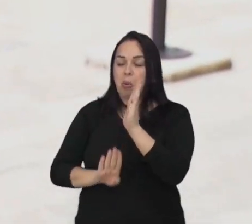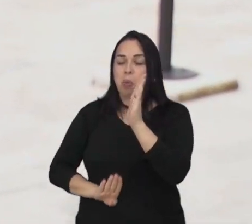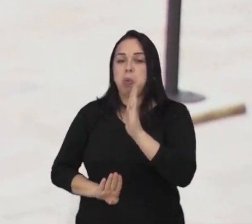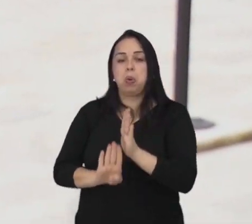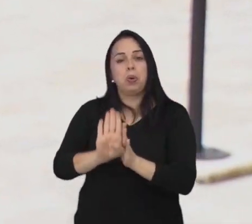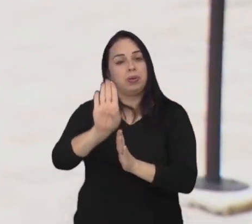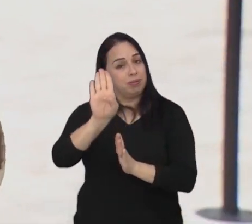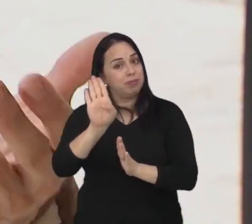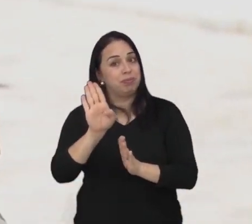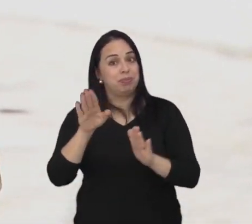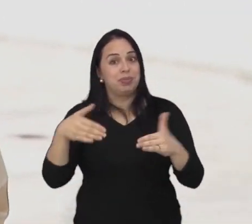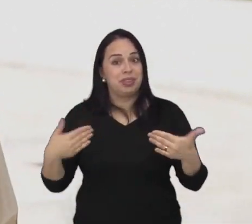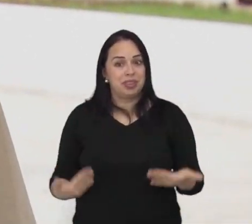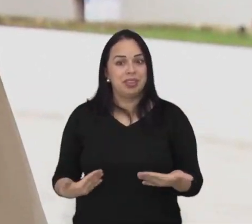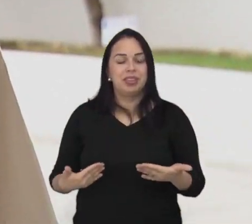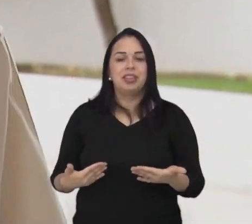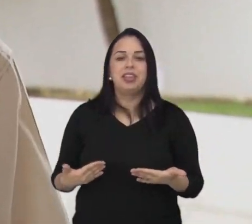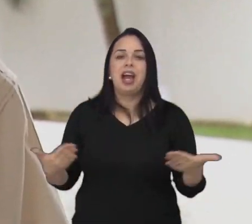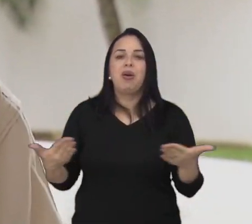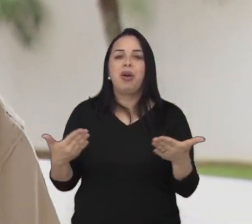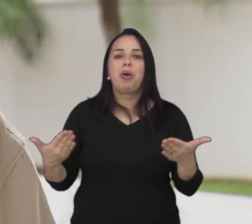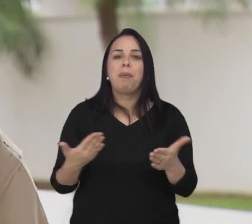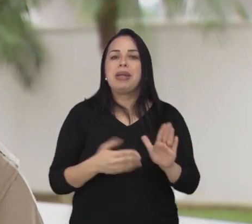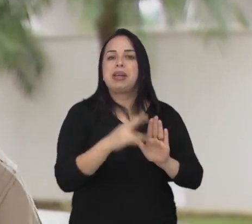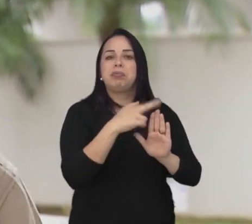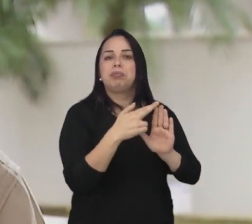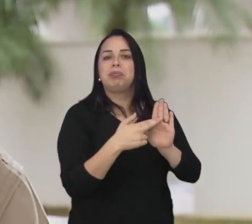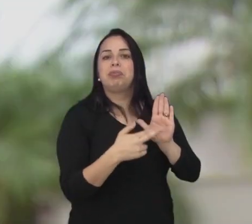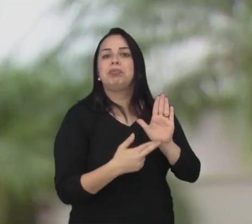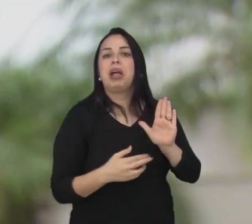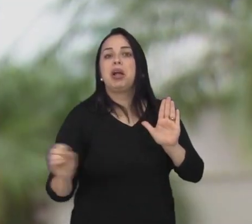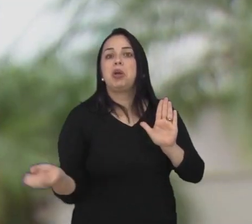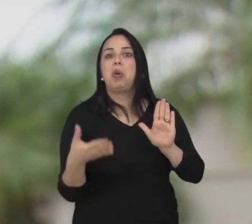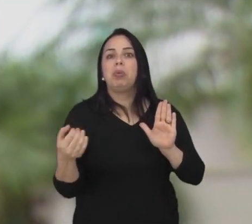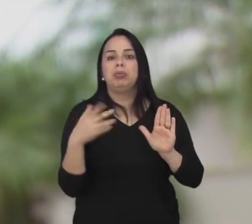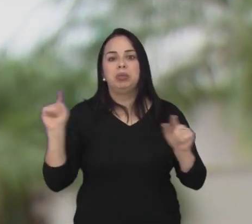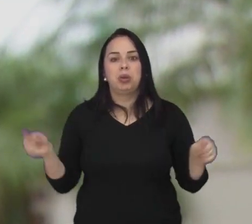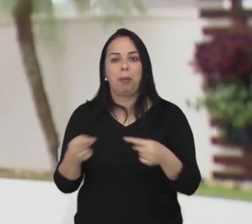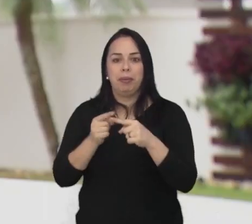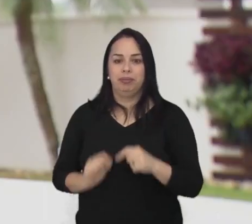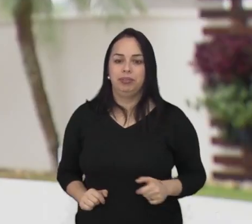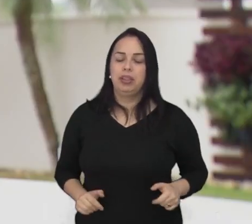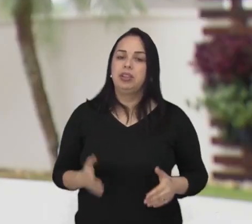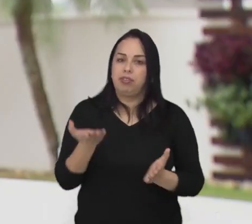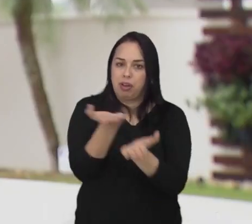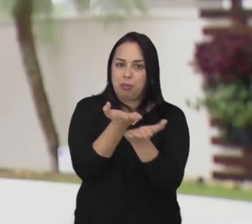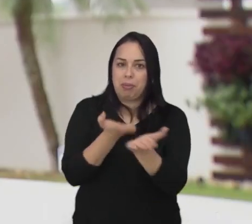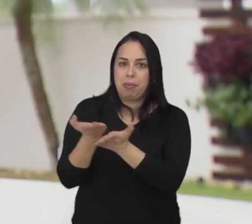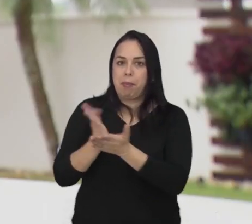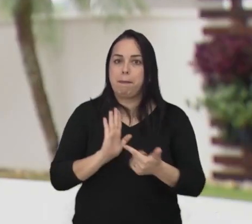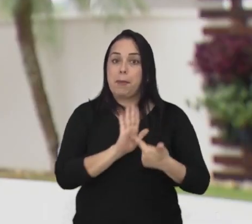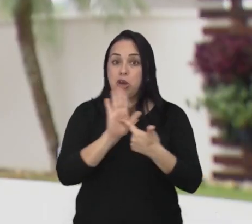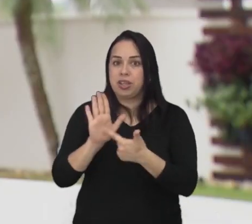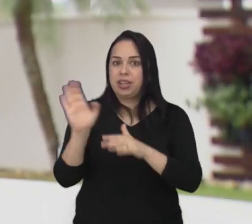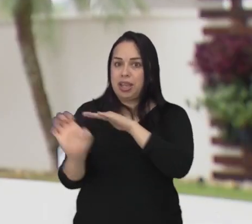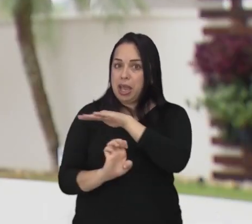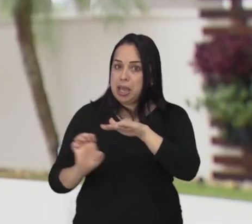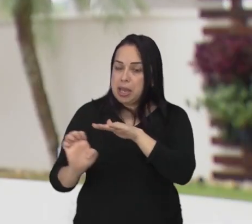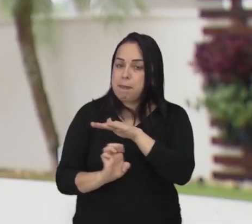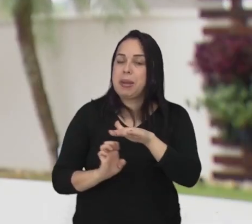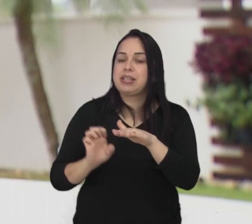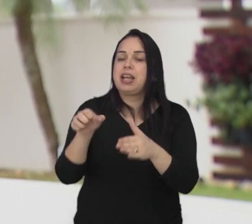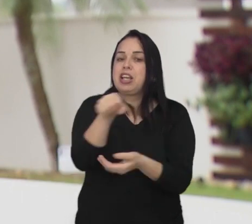se imponham ainda mais e passem a ditar as regras do mercado. Você tem diversos estudos que mostram, né, que